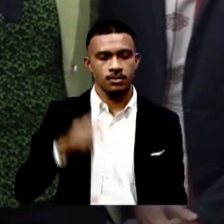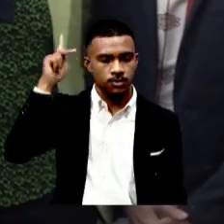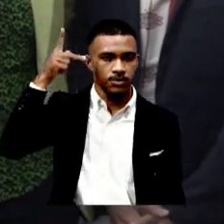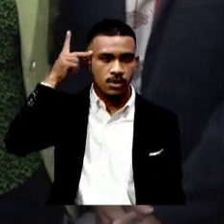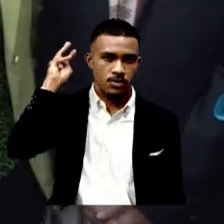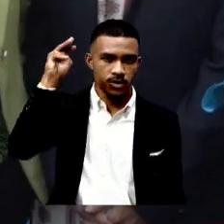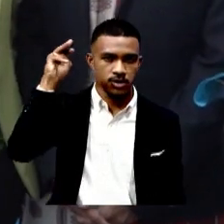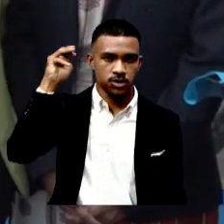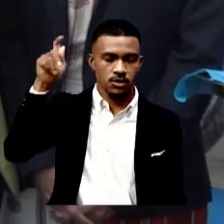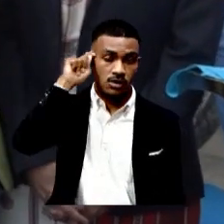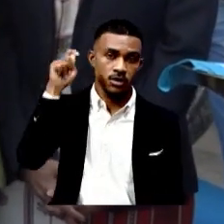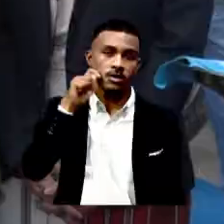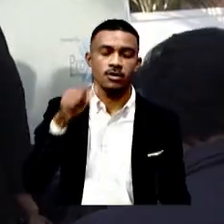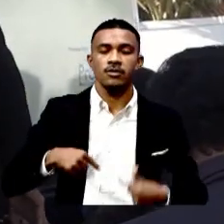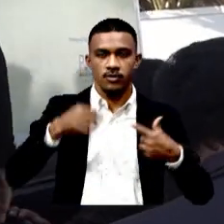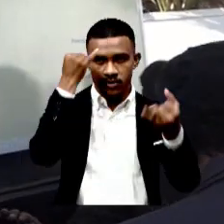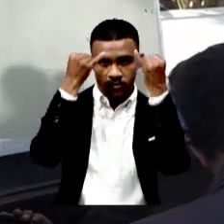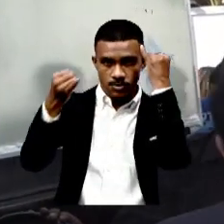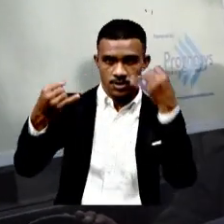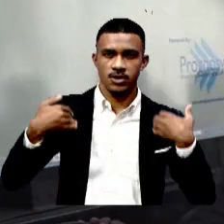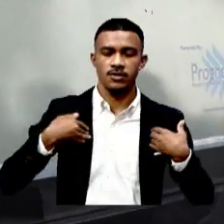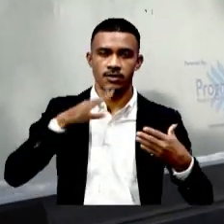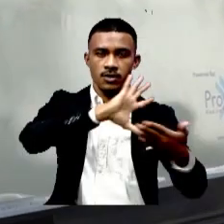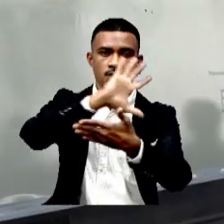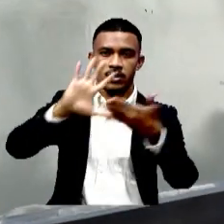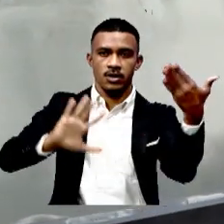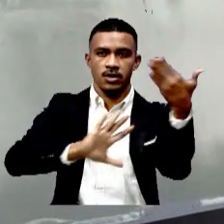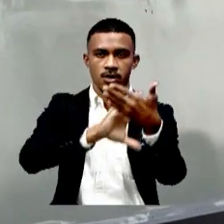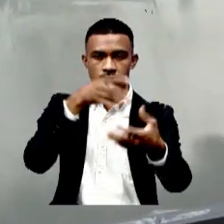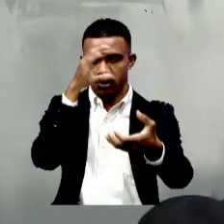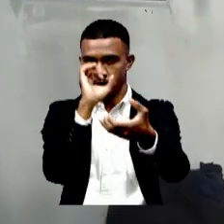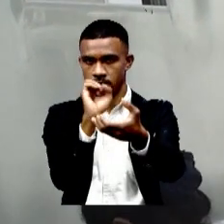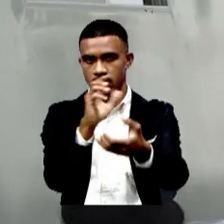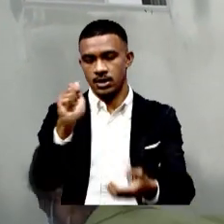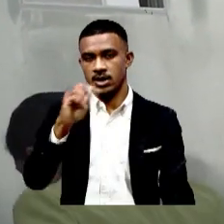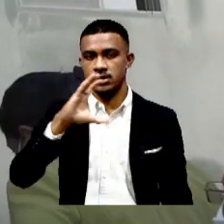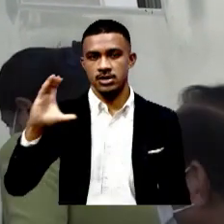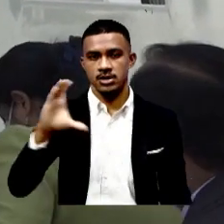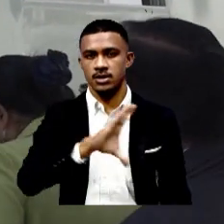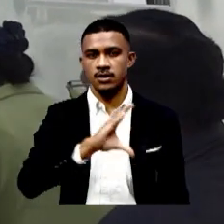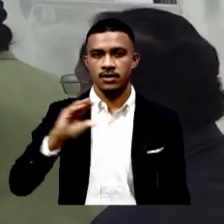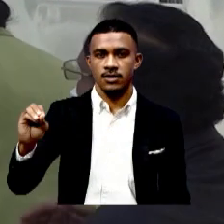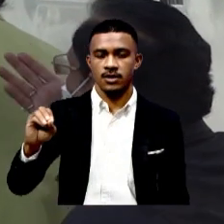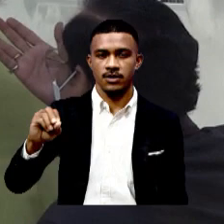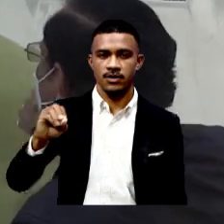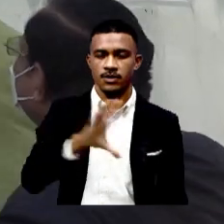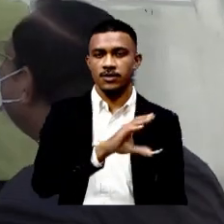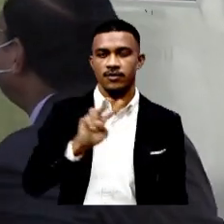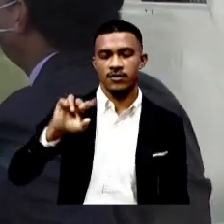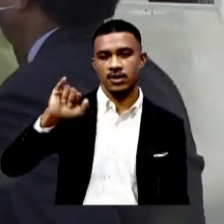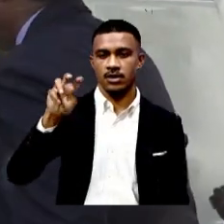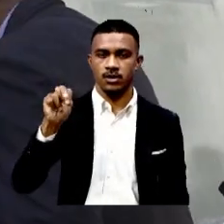Primeiro-Ministro Taur Matanrua catou apelo né? A foi inaugura laboratório online prof ASI no lança van TV móvel para diagnóstico